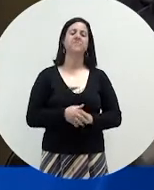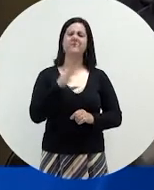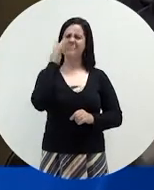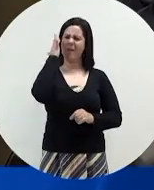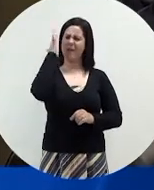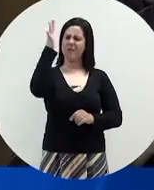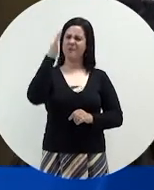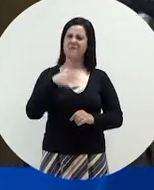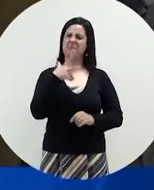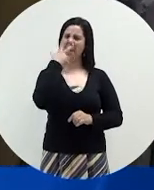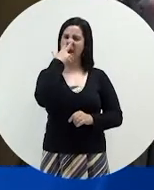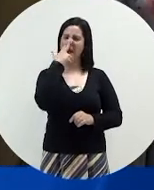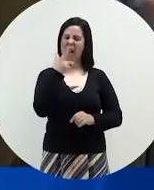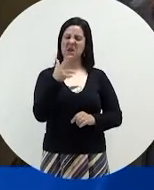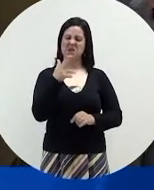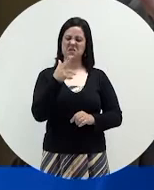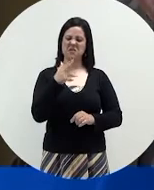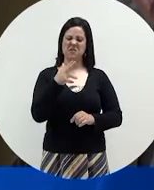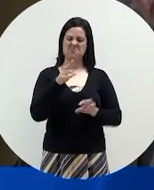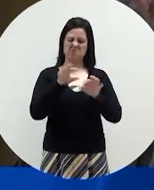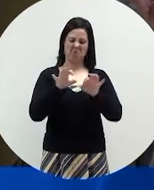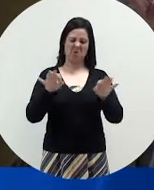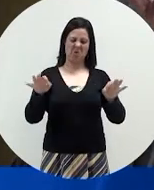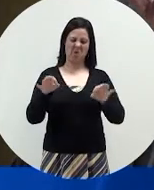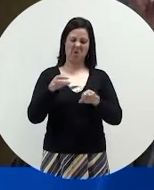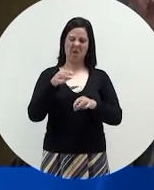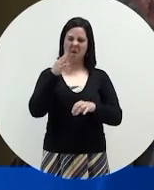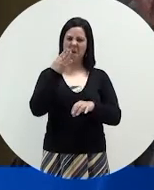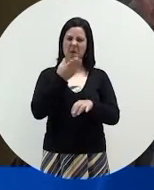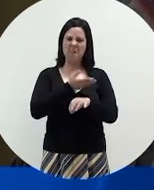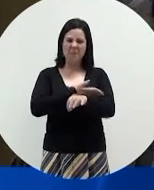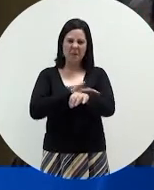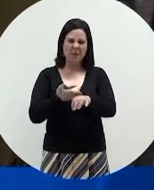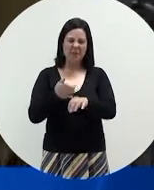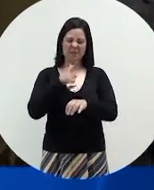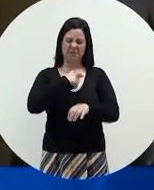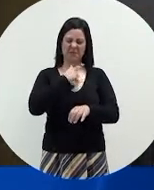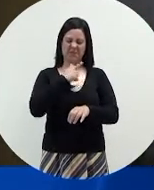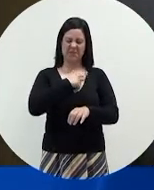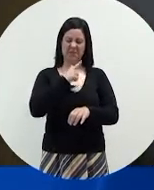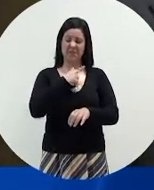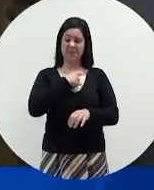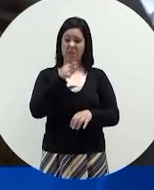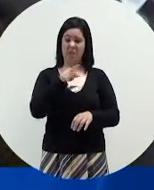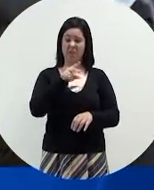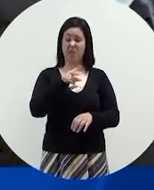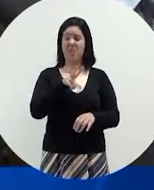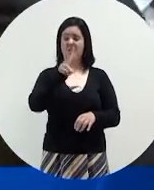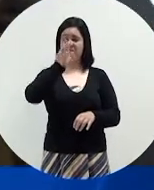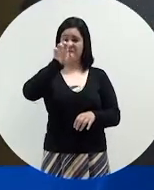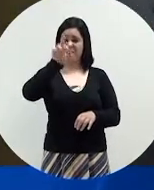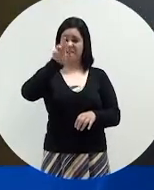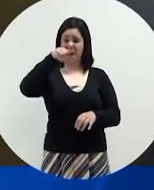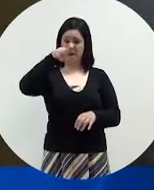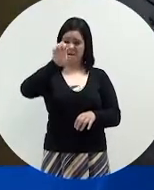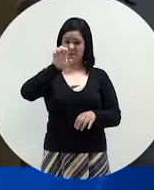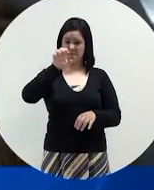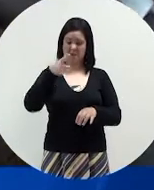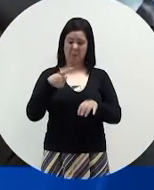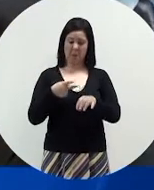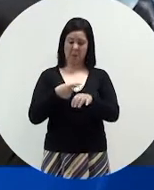horrível lá. Hã? Larva? Hã? Ai, tá bom. É isso aí,